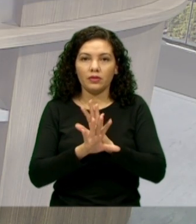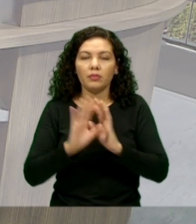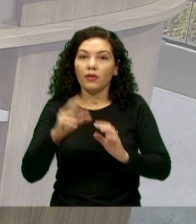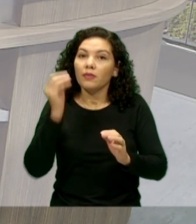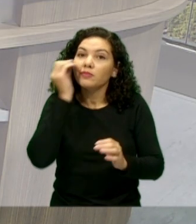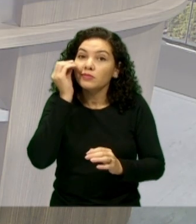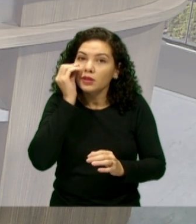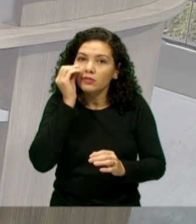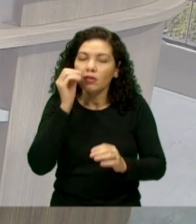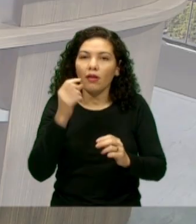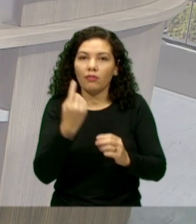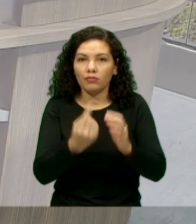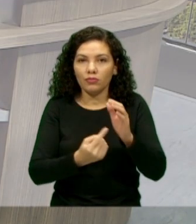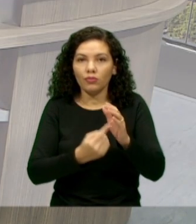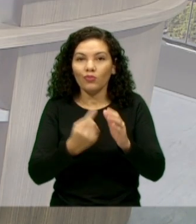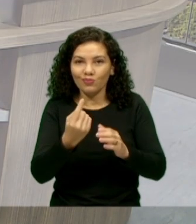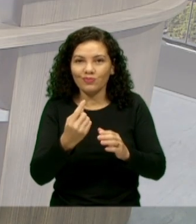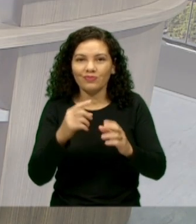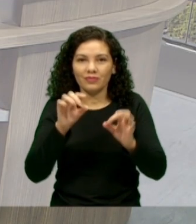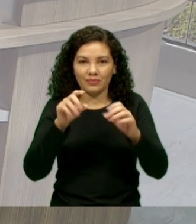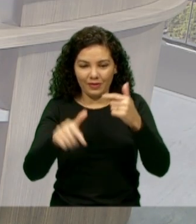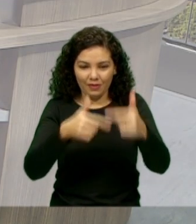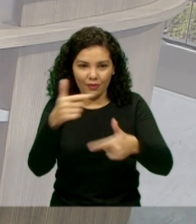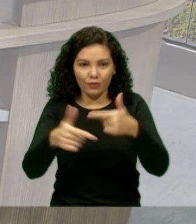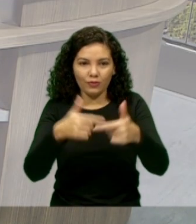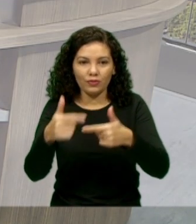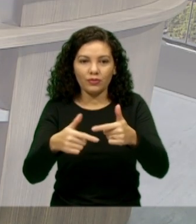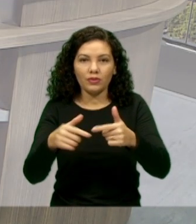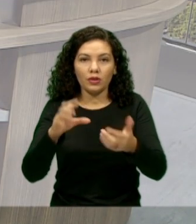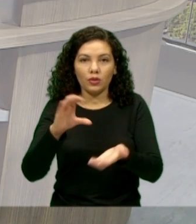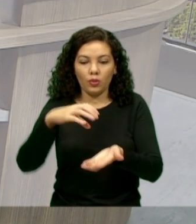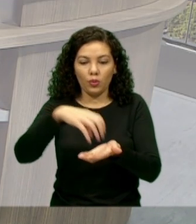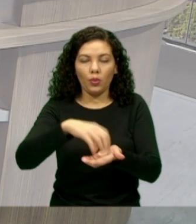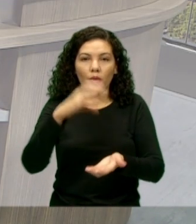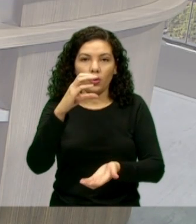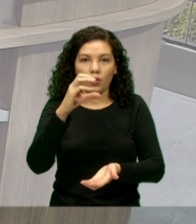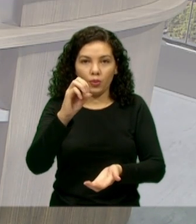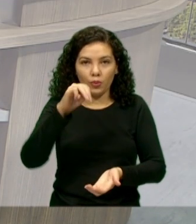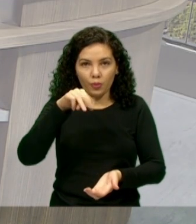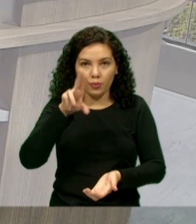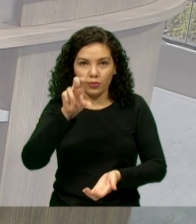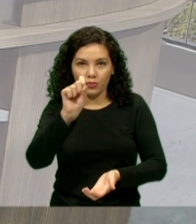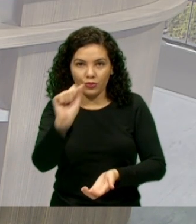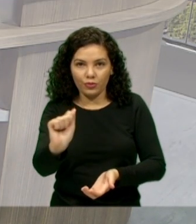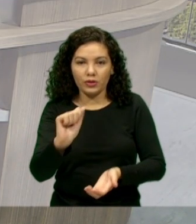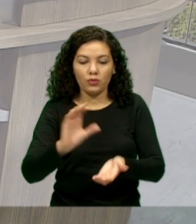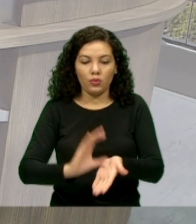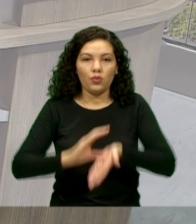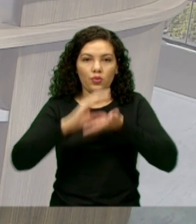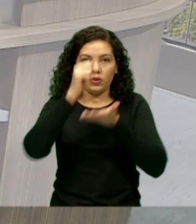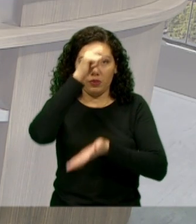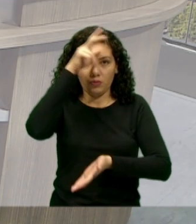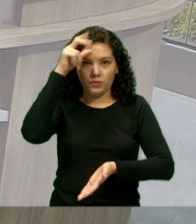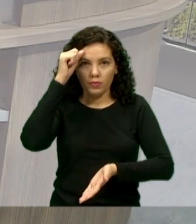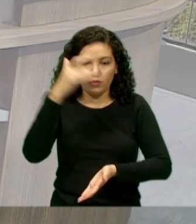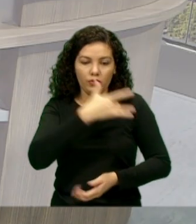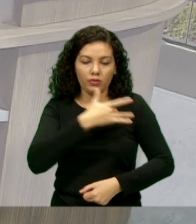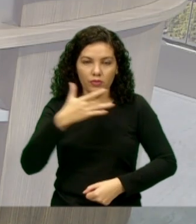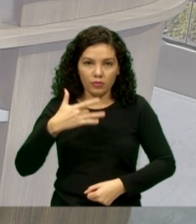um dos pontos, uma das funções do Comusa, é exatamente do Conselho Municipal de Saúde,